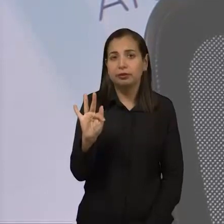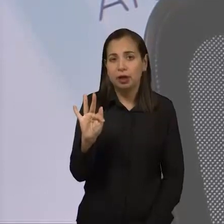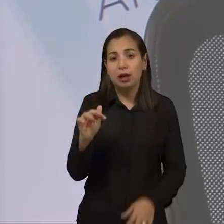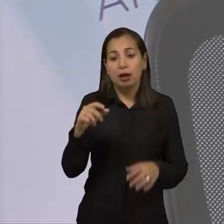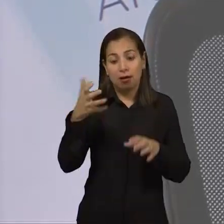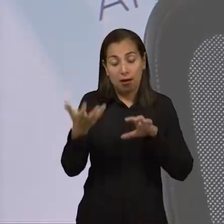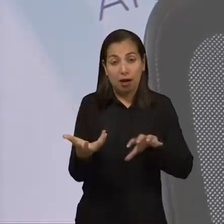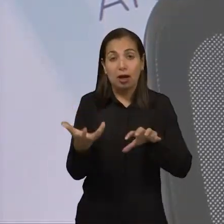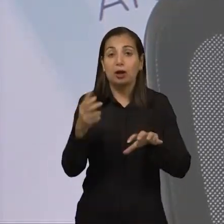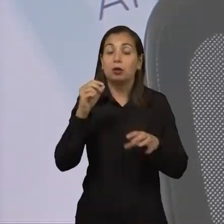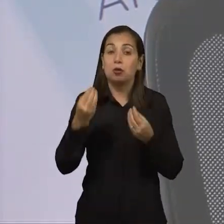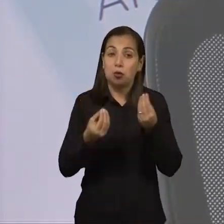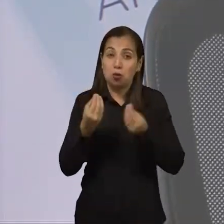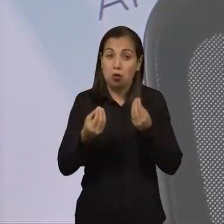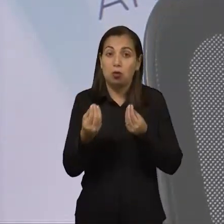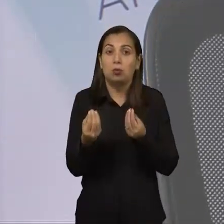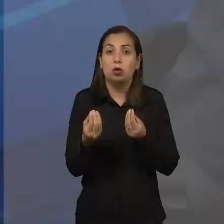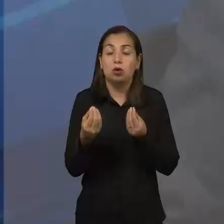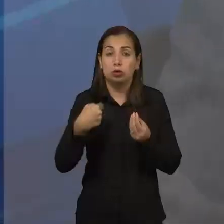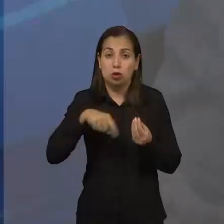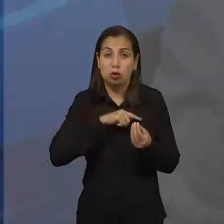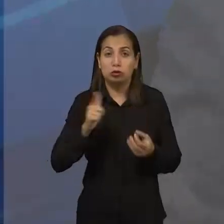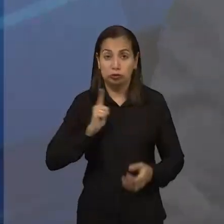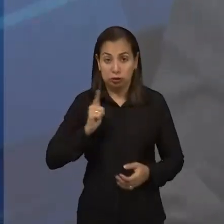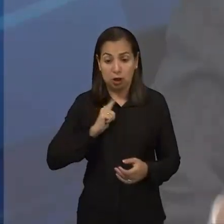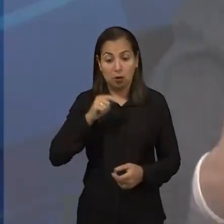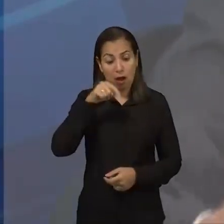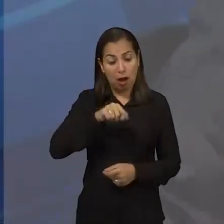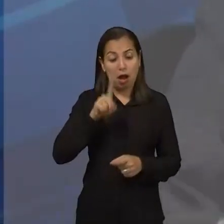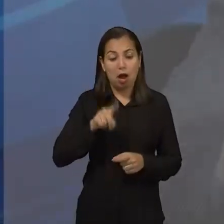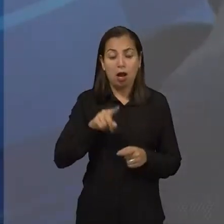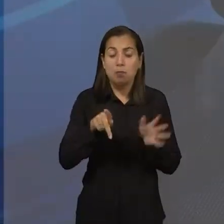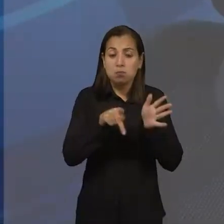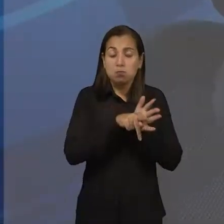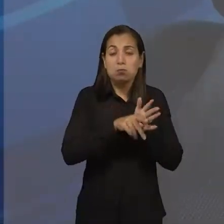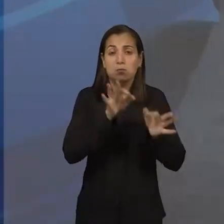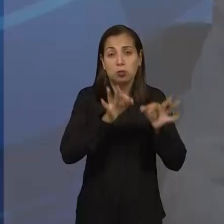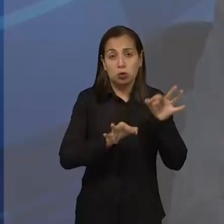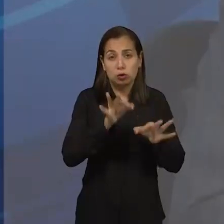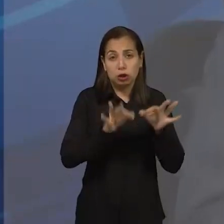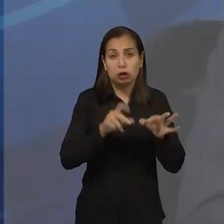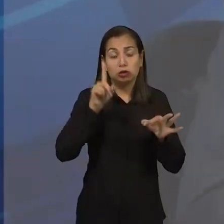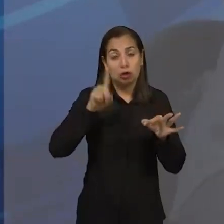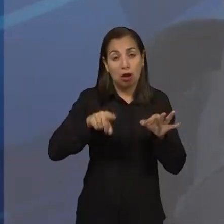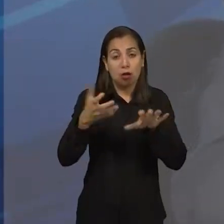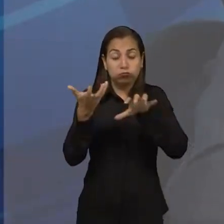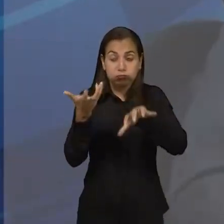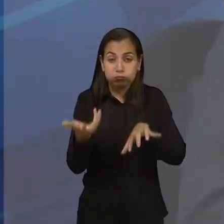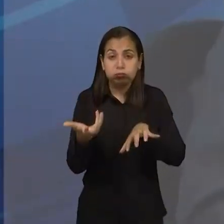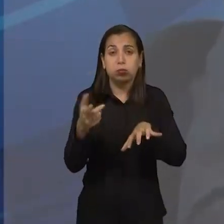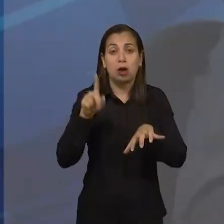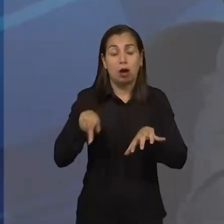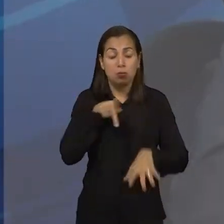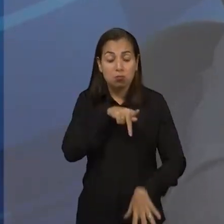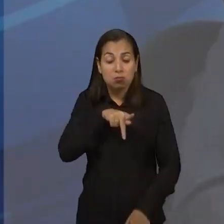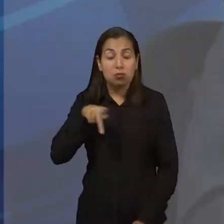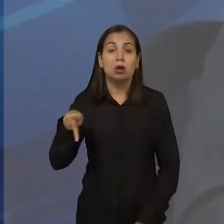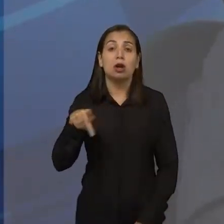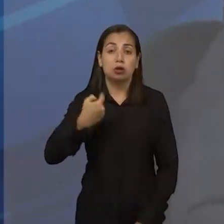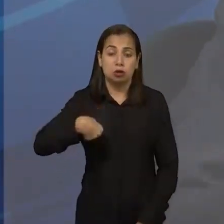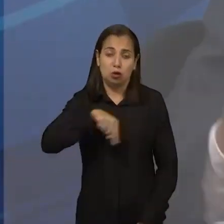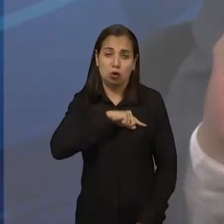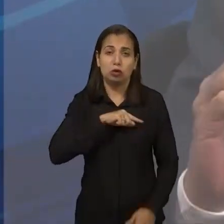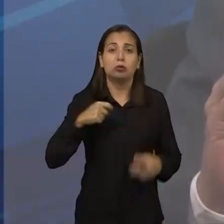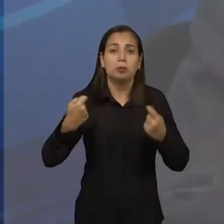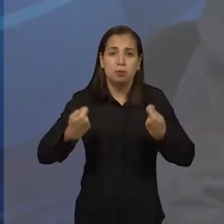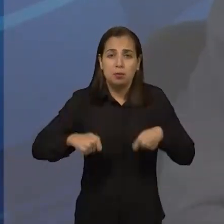Nacional. E dizer, olha, o que é que nós temos? Aqui é uma casa política, o Congresso Nacional, a presidência da República, nós temos voto,